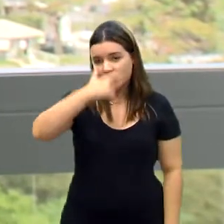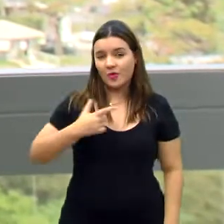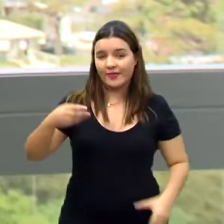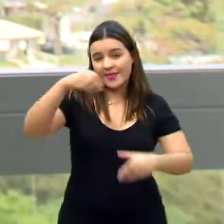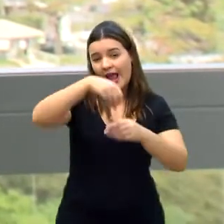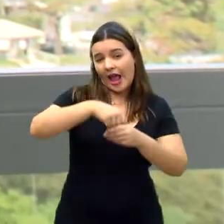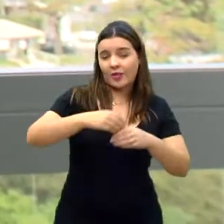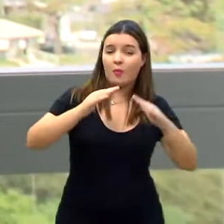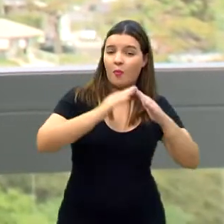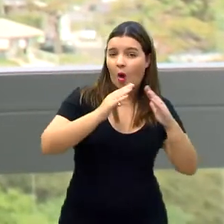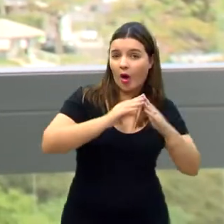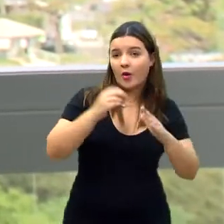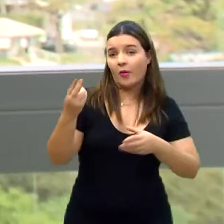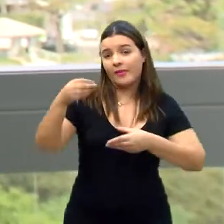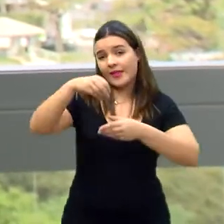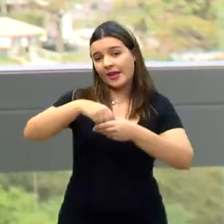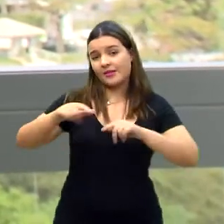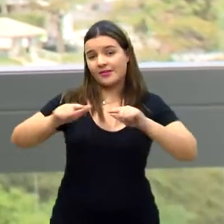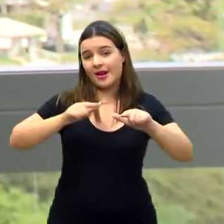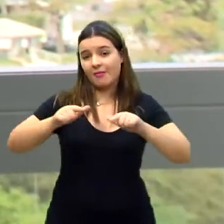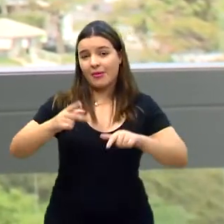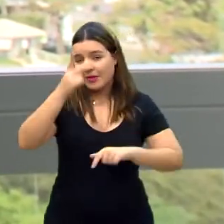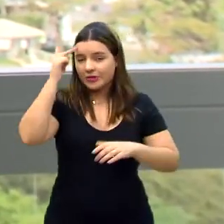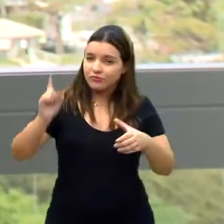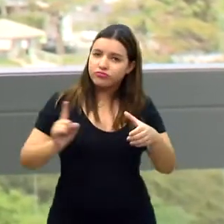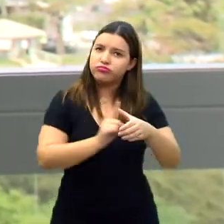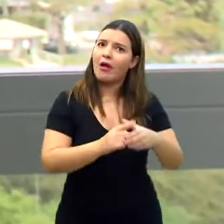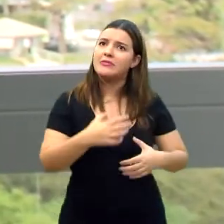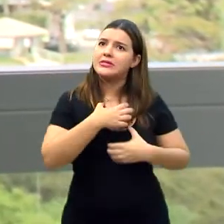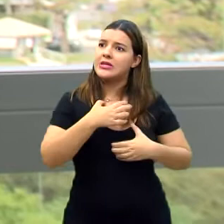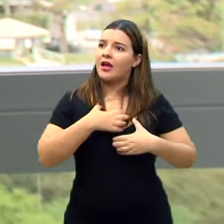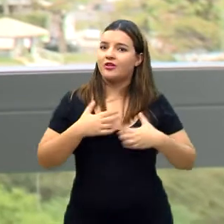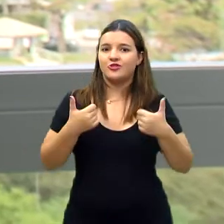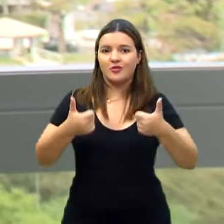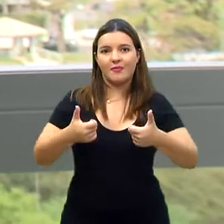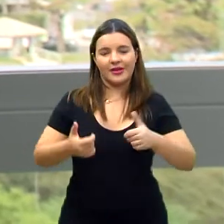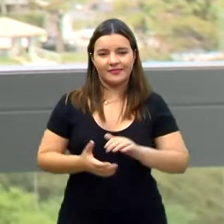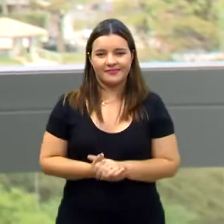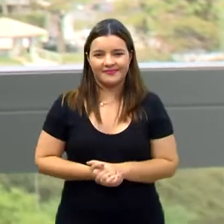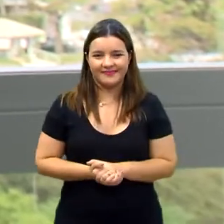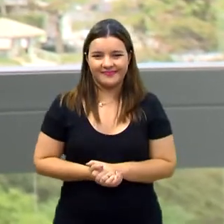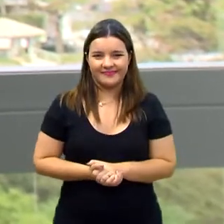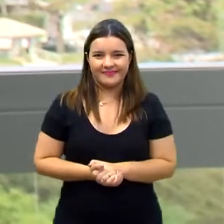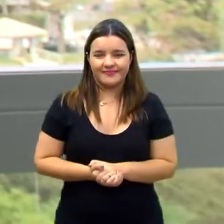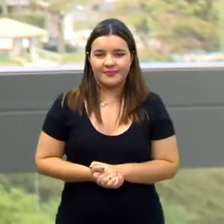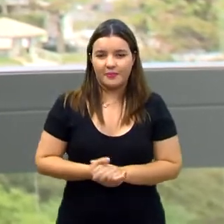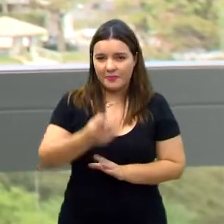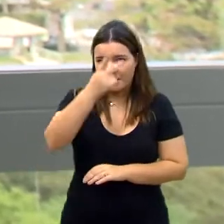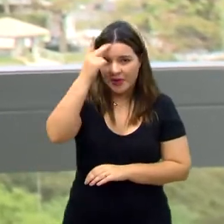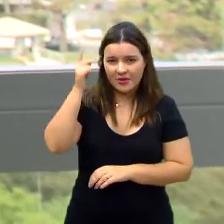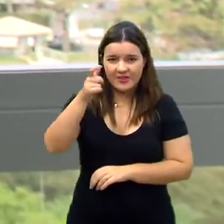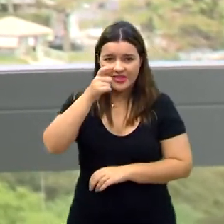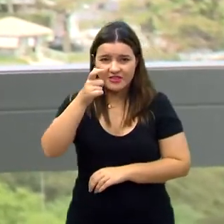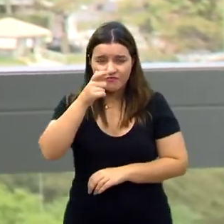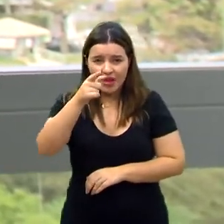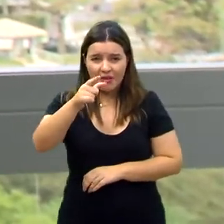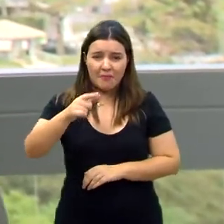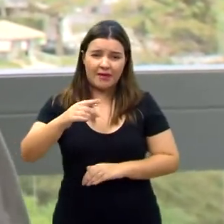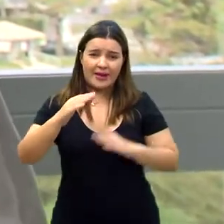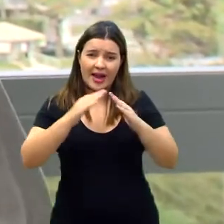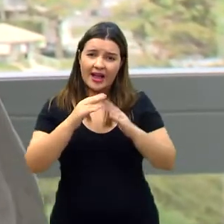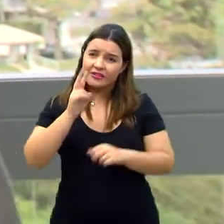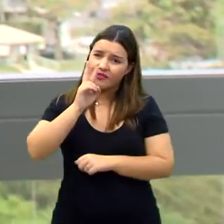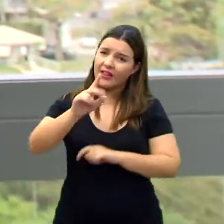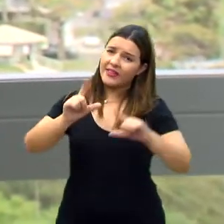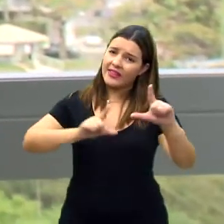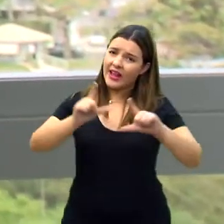o acolhimento das pessoas não espaço e o pessoal que tá em casa que que tá assistindo ao quadro se liga na